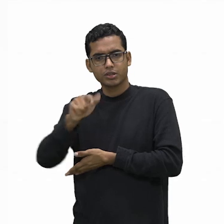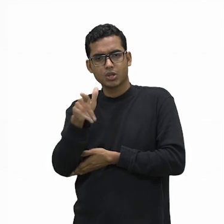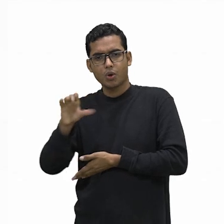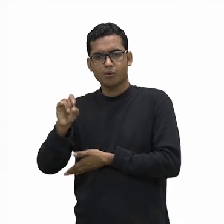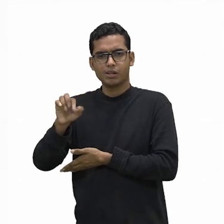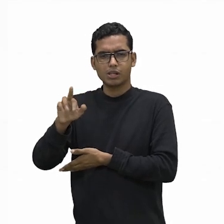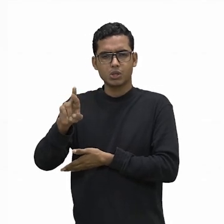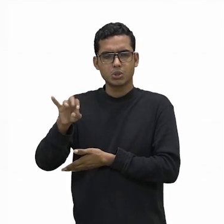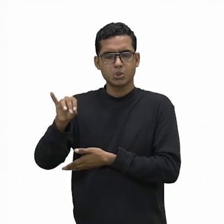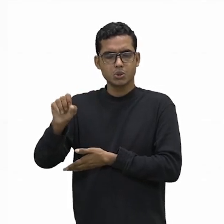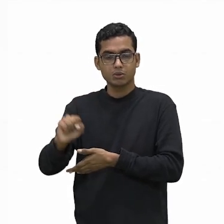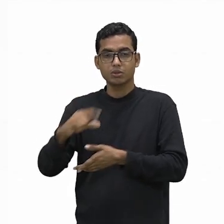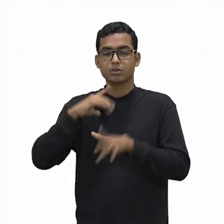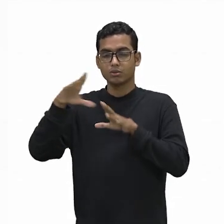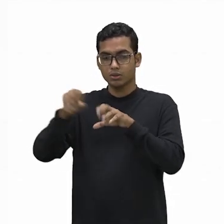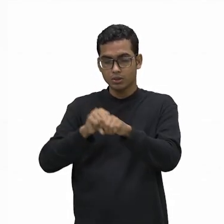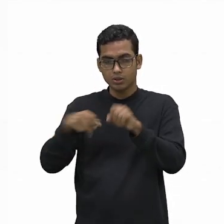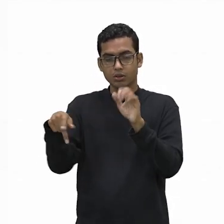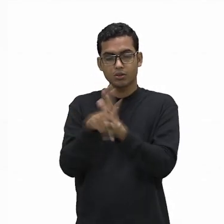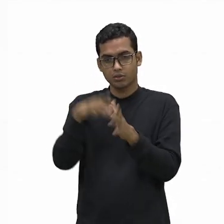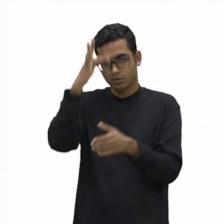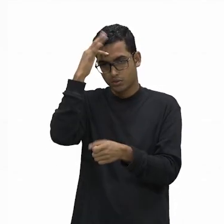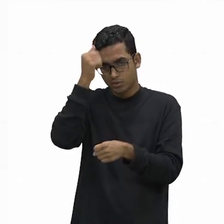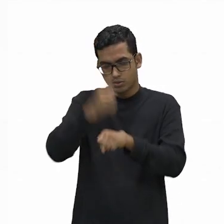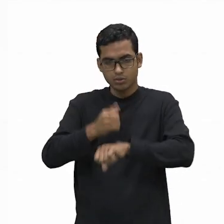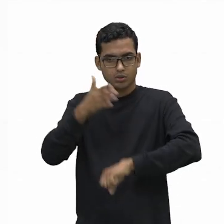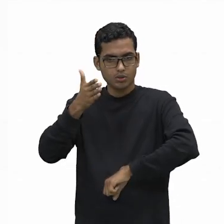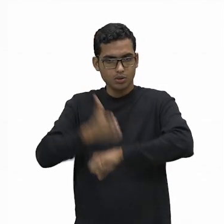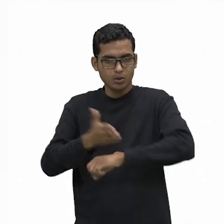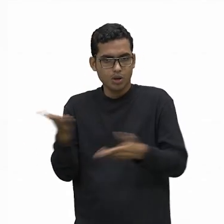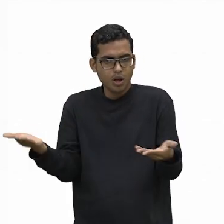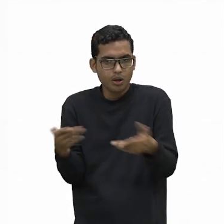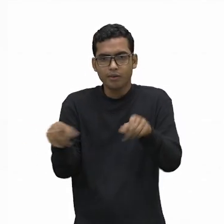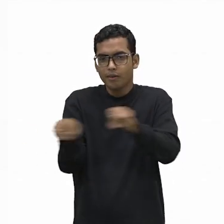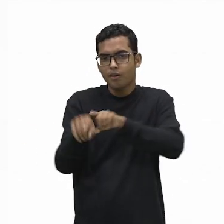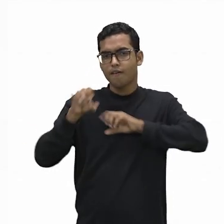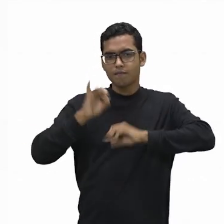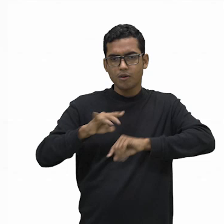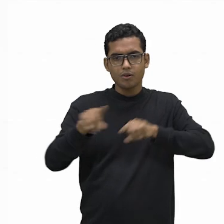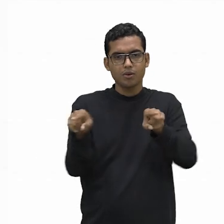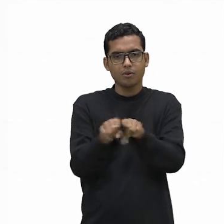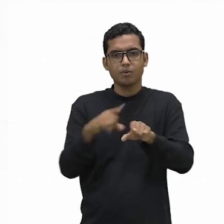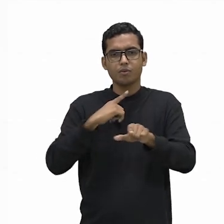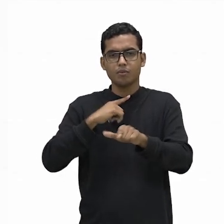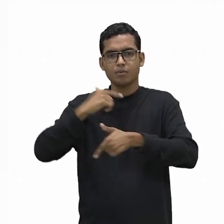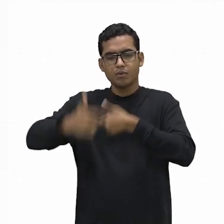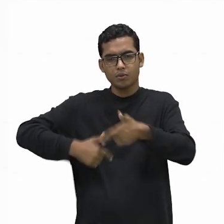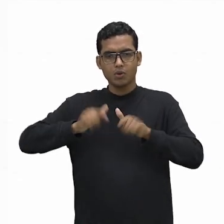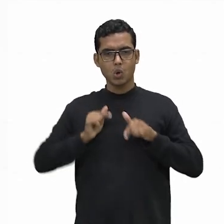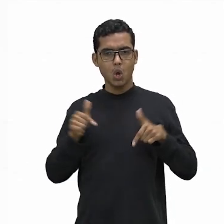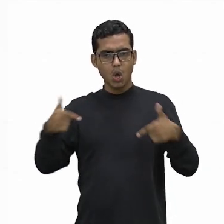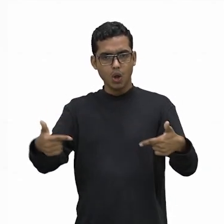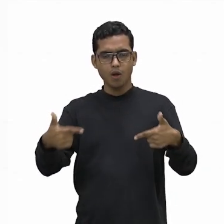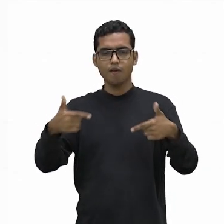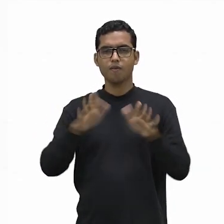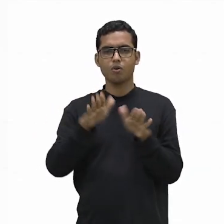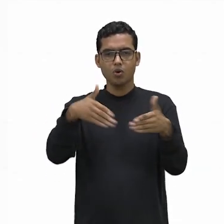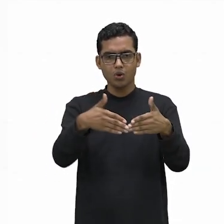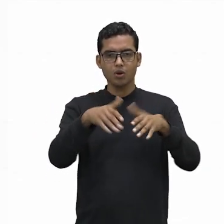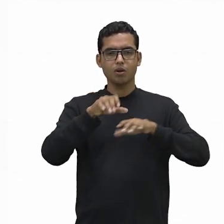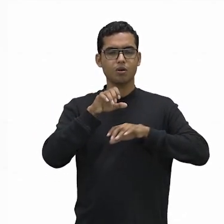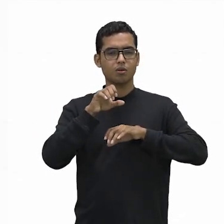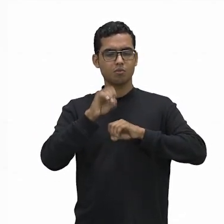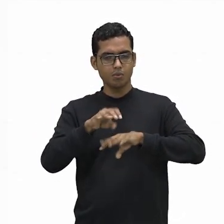moderna. Além das contribuições no ensino de física, ela também atua como ativista pela educação de